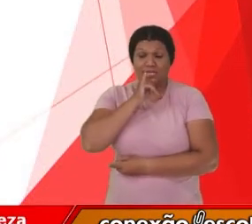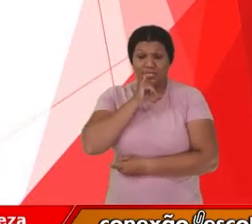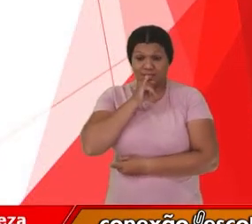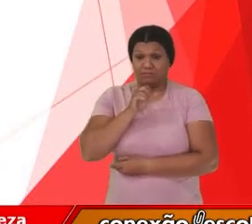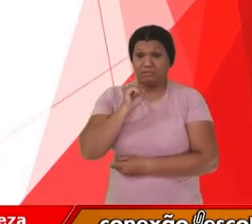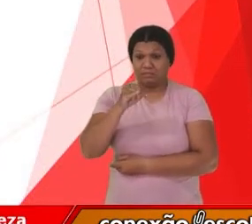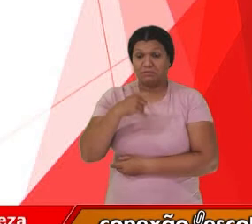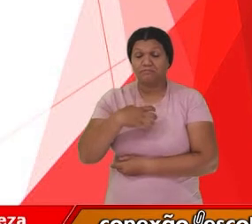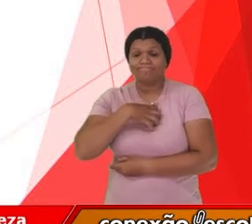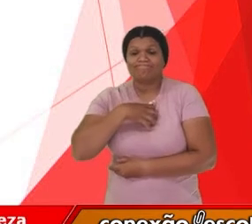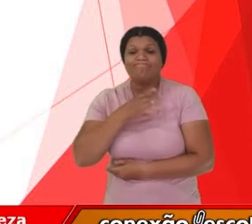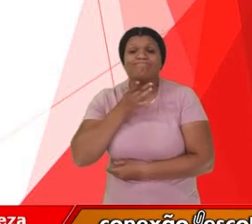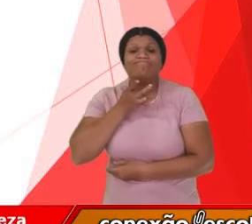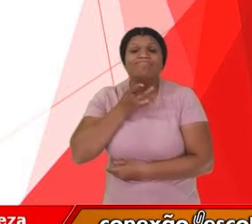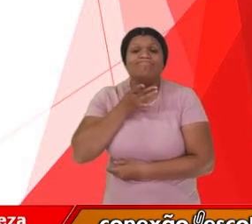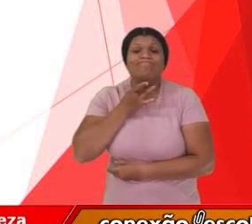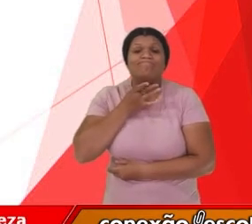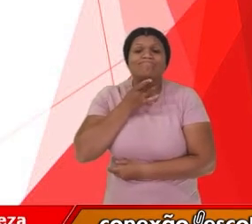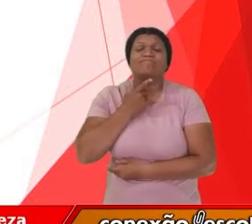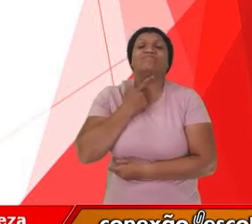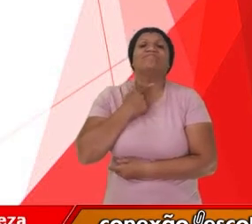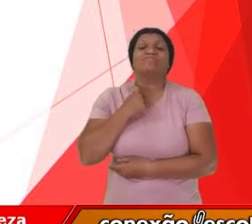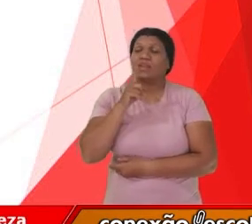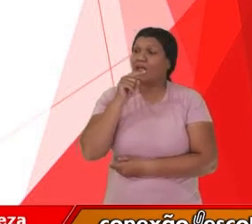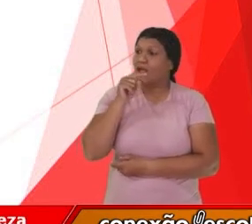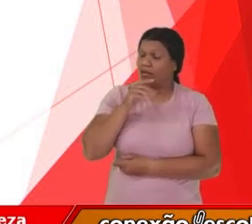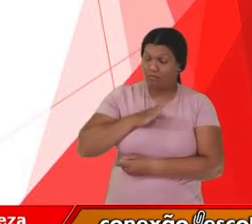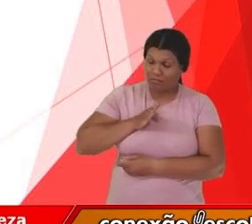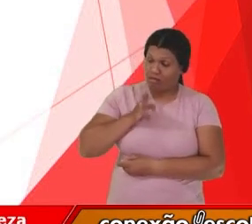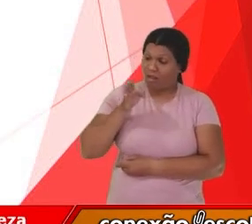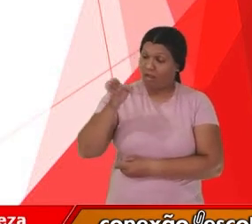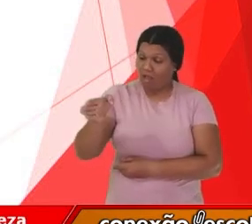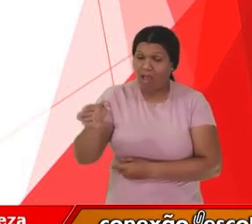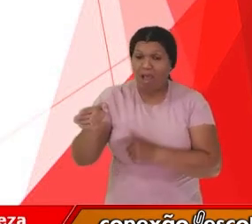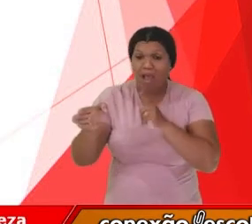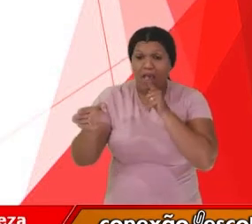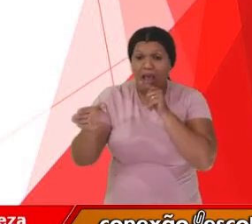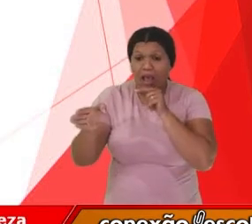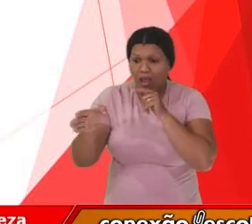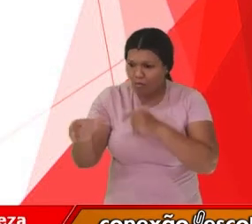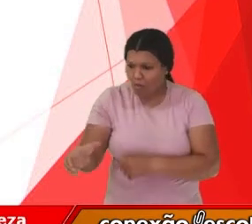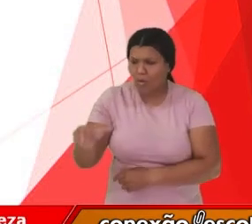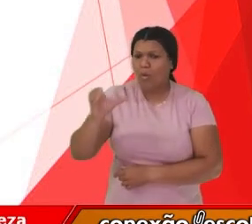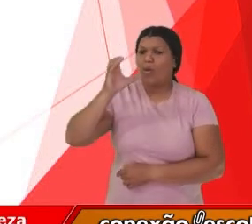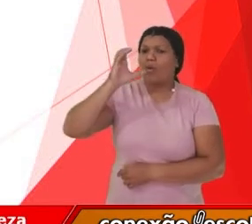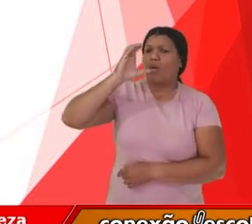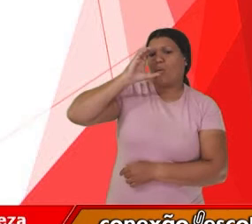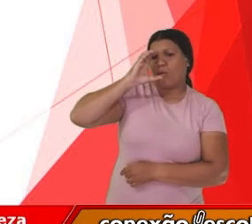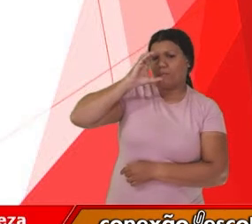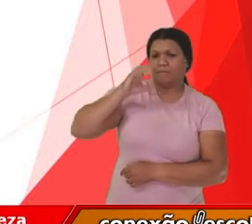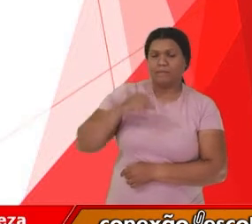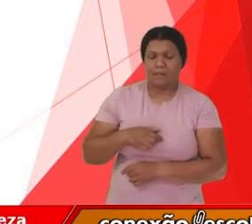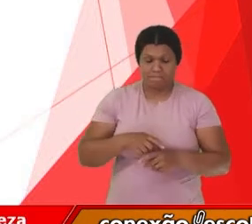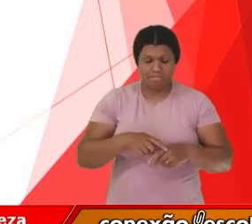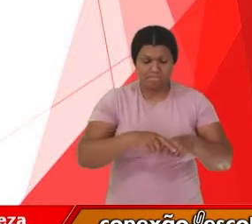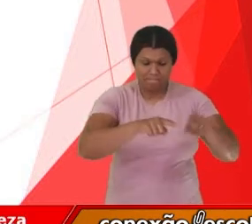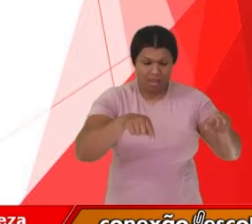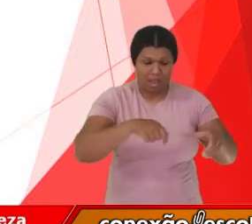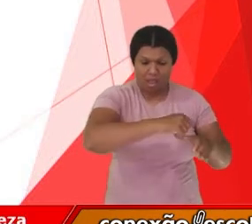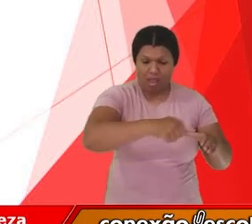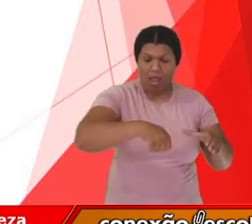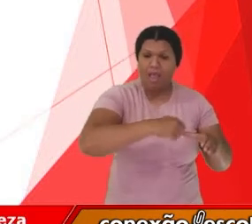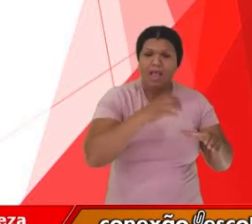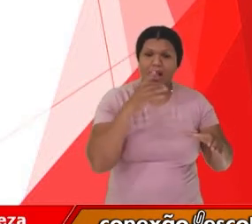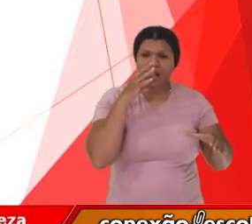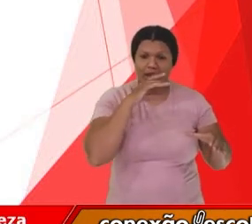exemplo, ir até a água para que possa bebê-la. Em relação à panela quente, retirar a mão rapidamente daquele local